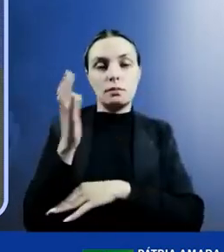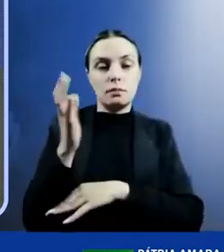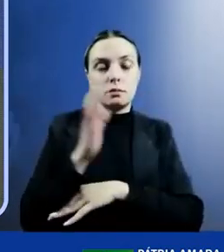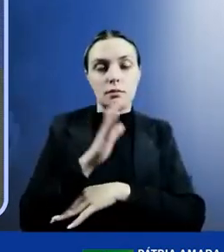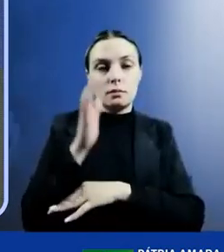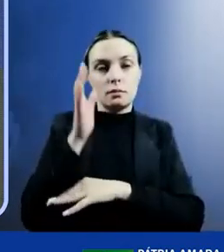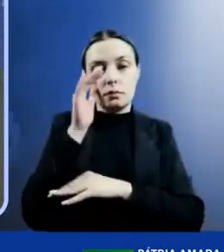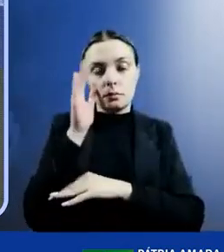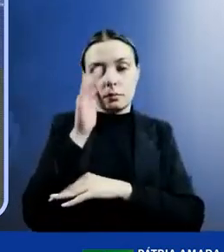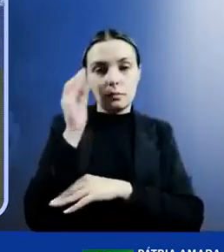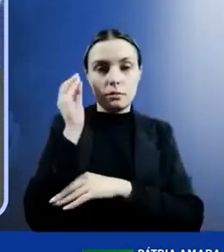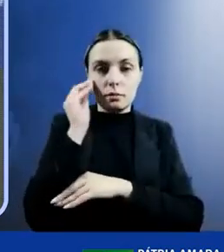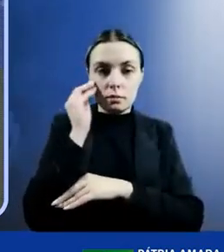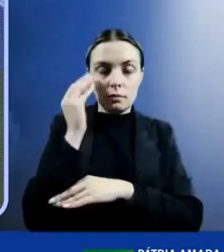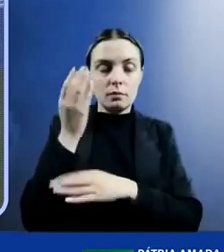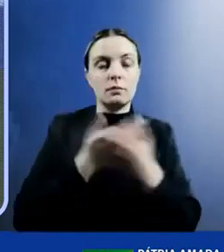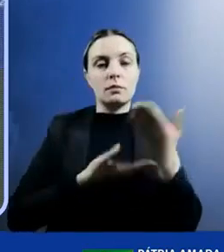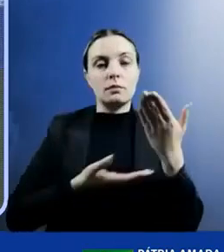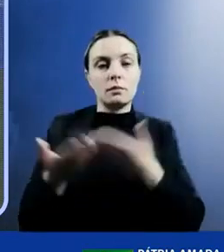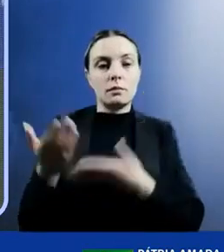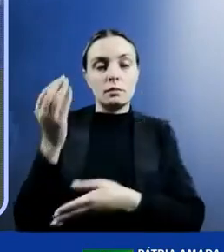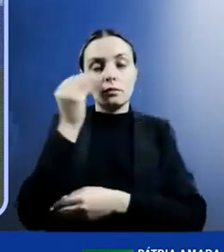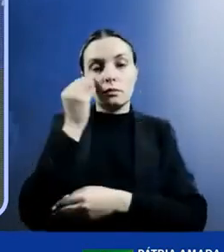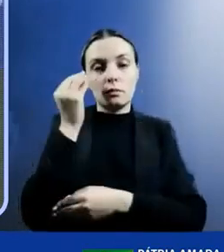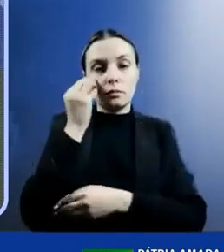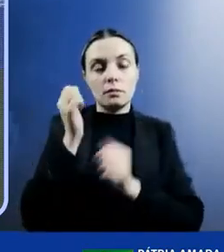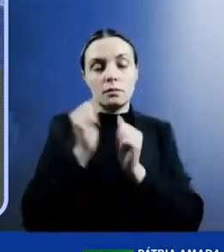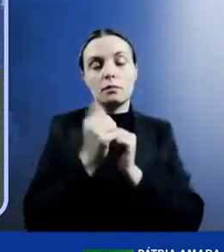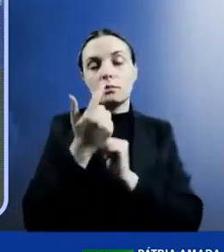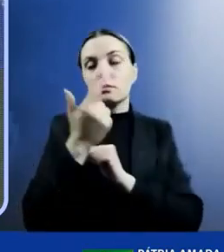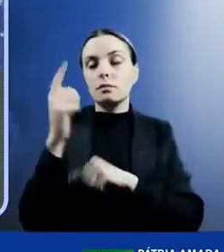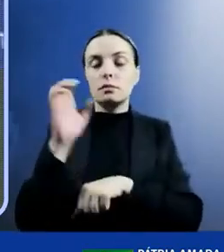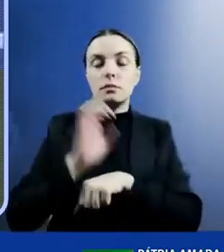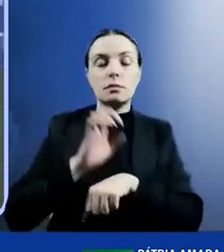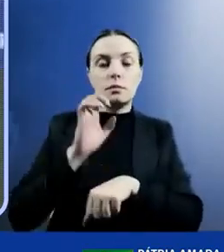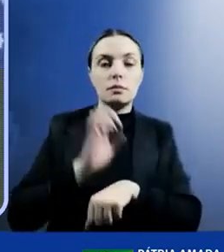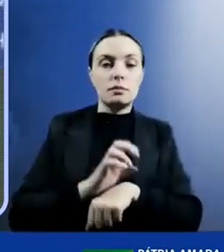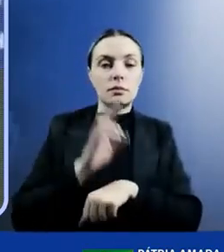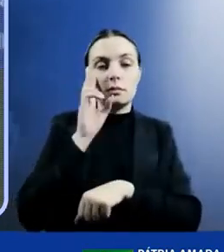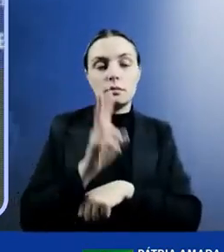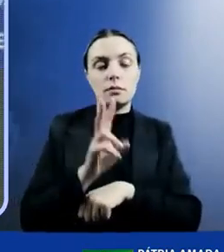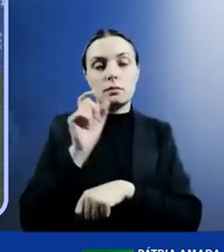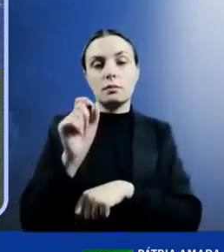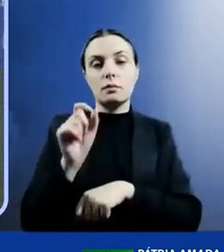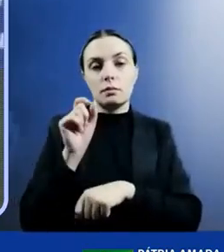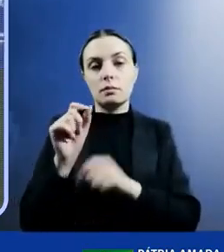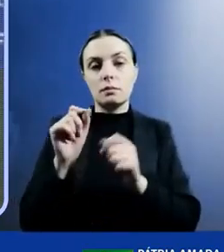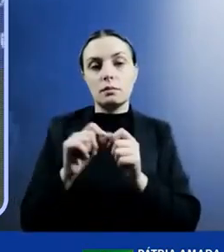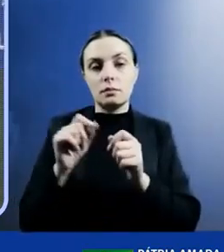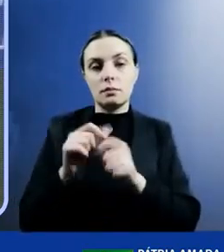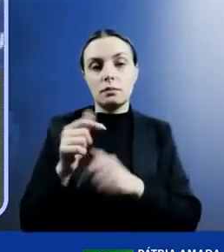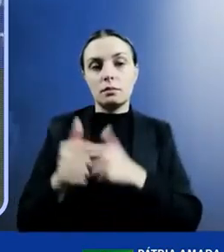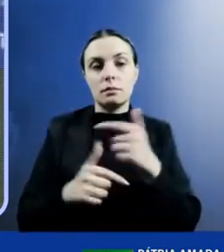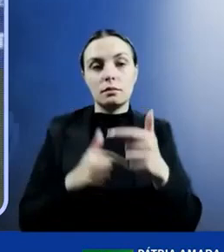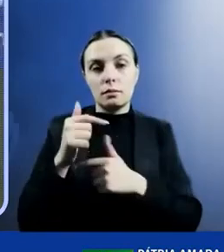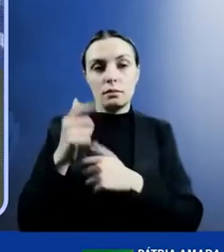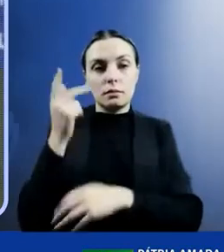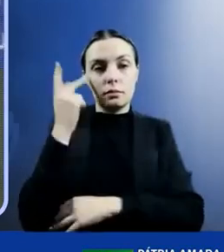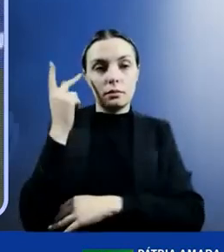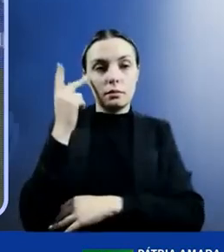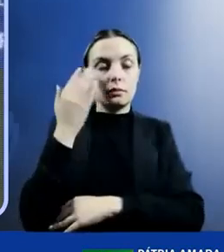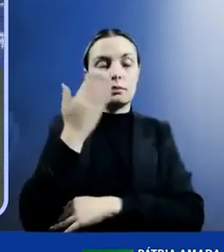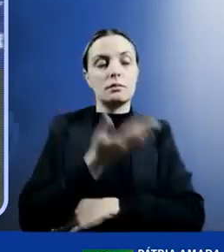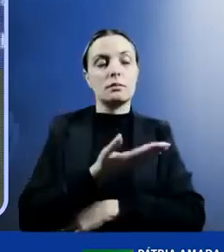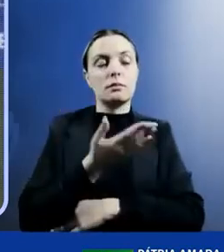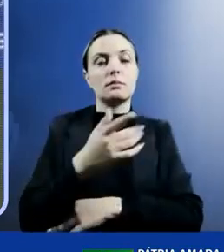experiência, trocando experiências junto a outros estados, vendo aquilo que tem sido feito, o trabalho de São Paulo também, que nos traz como